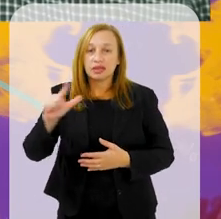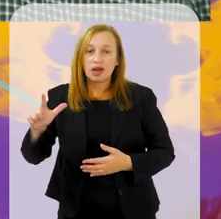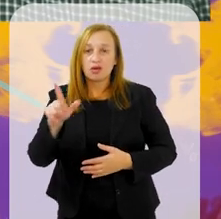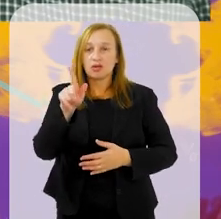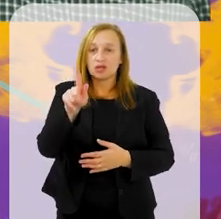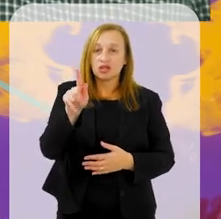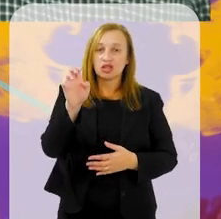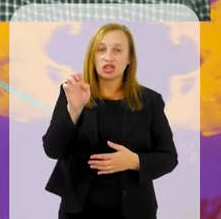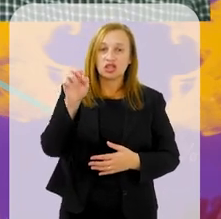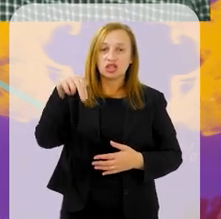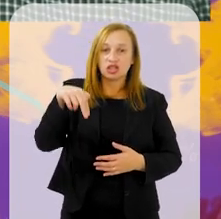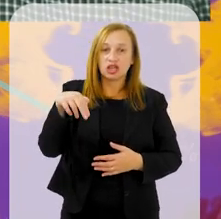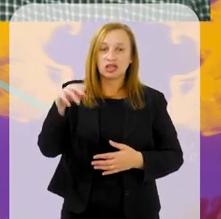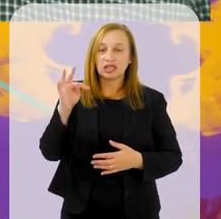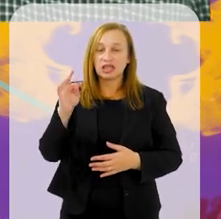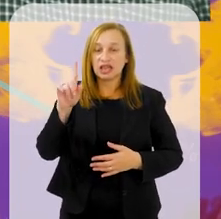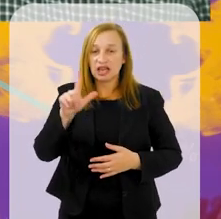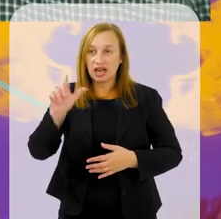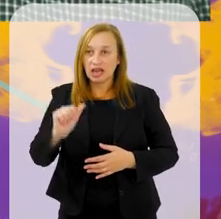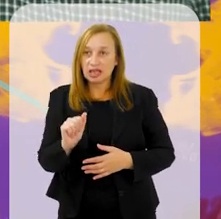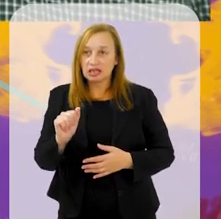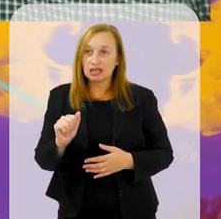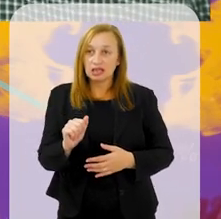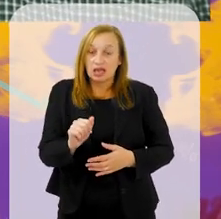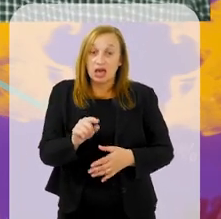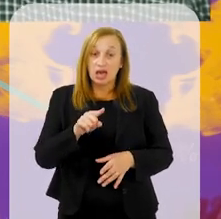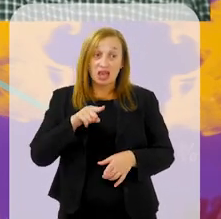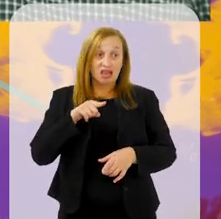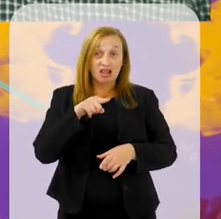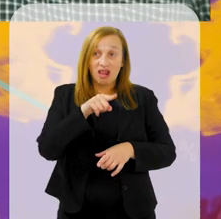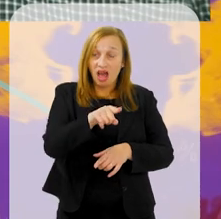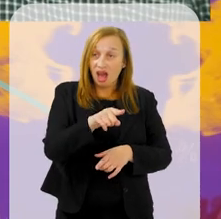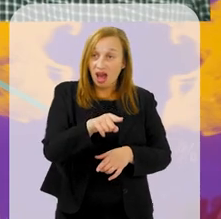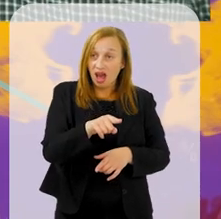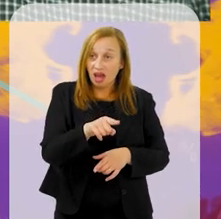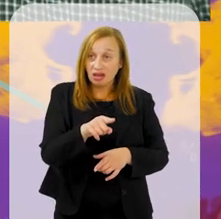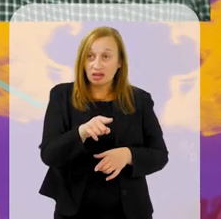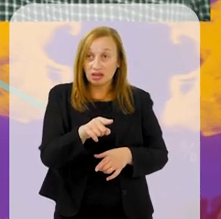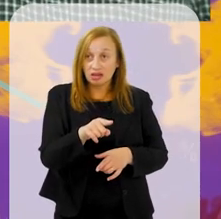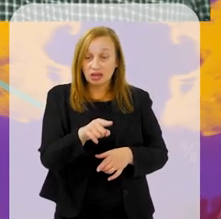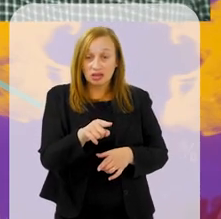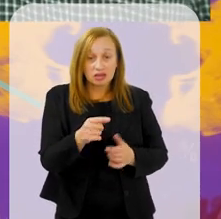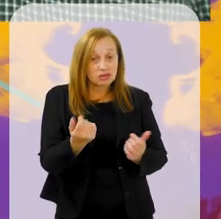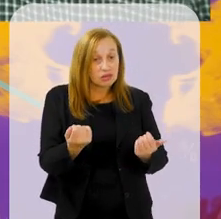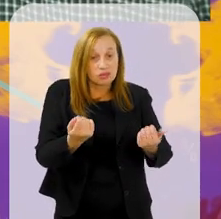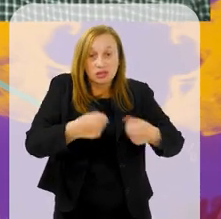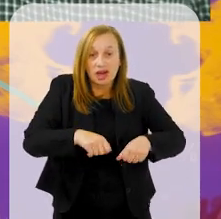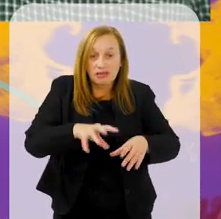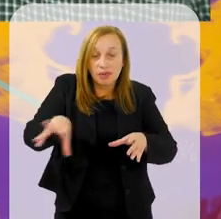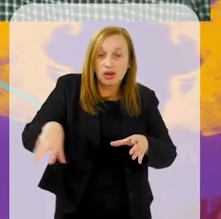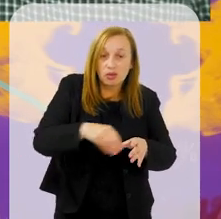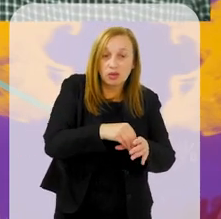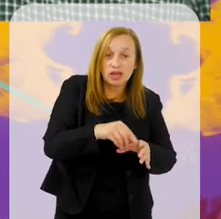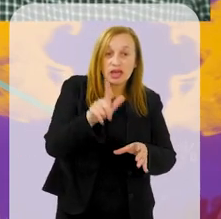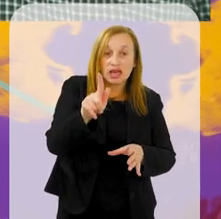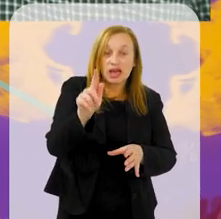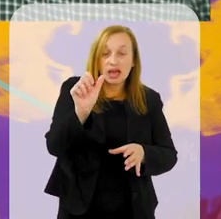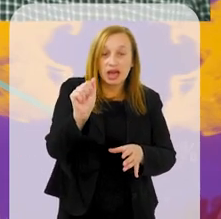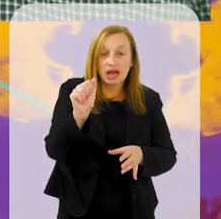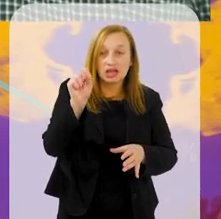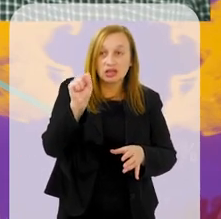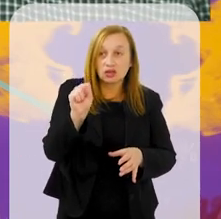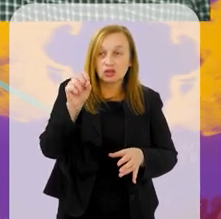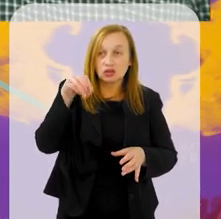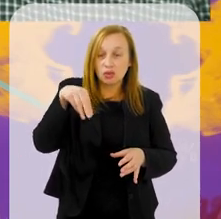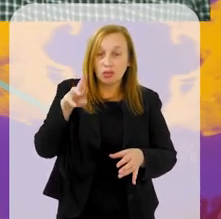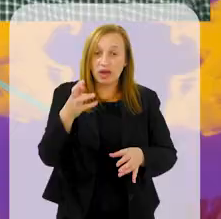o terminal Gentileza, né? Porque já, o que não cabia mais lá era exatamente o gasômetro. É verdade.